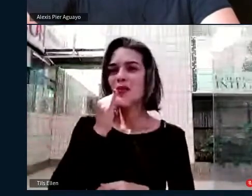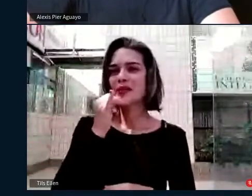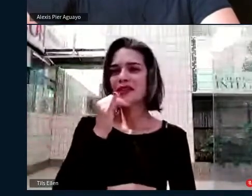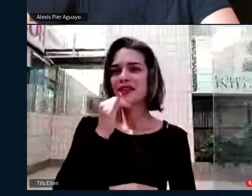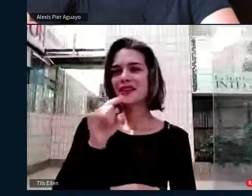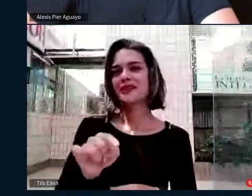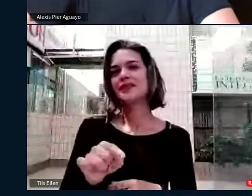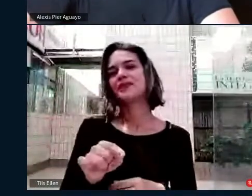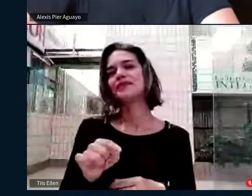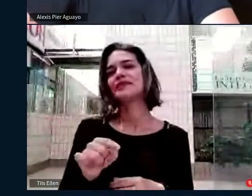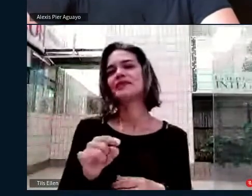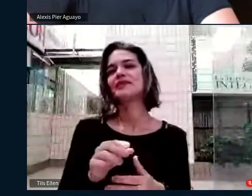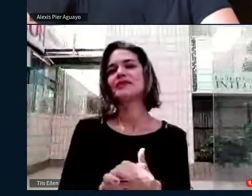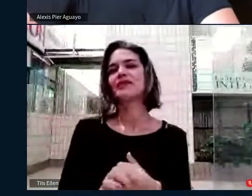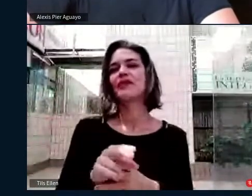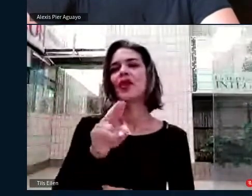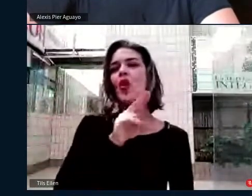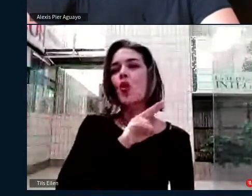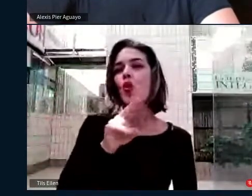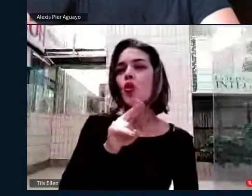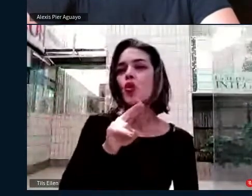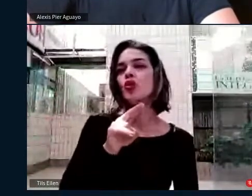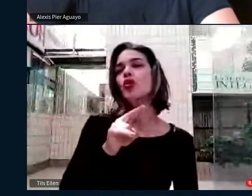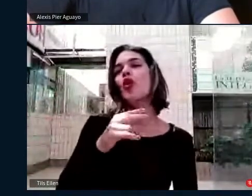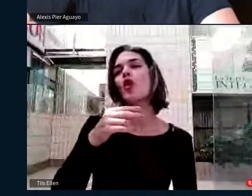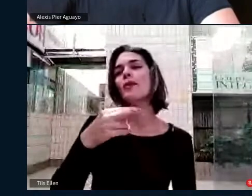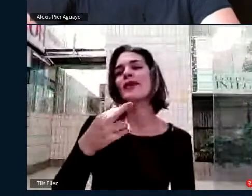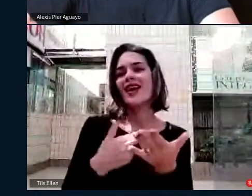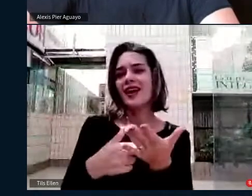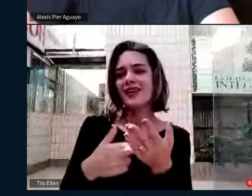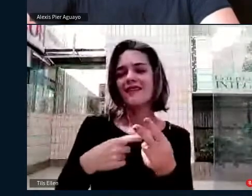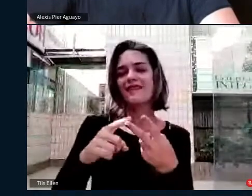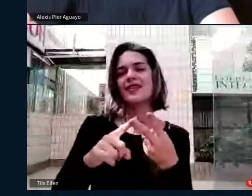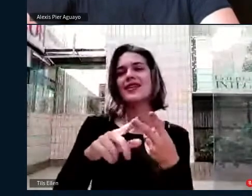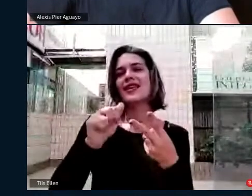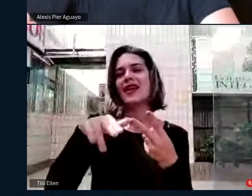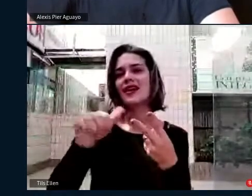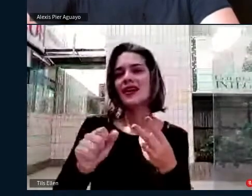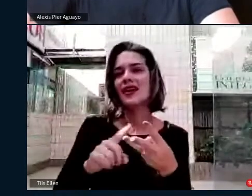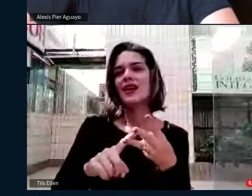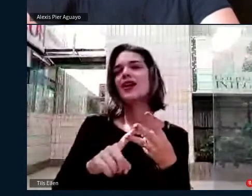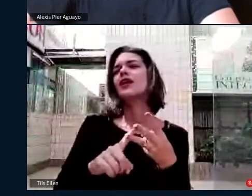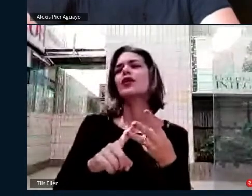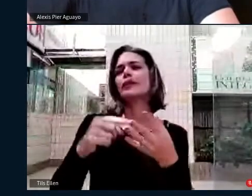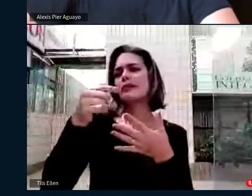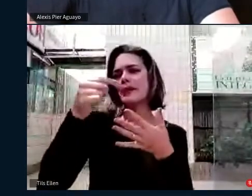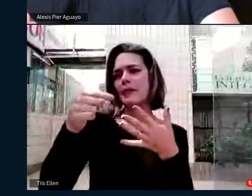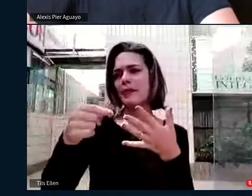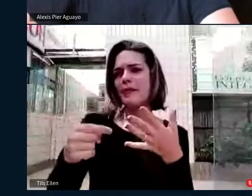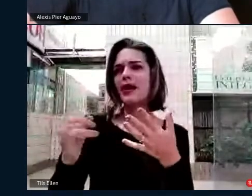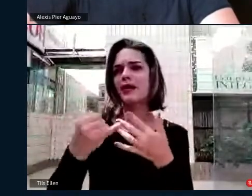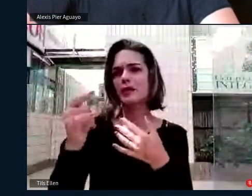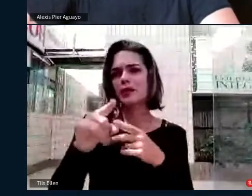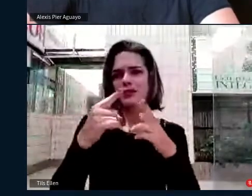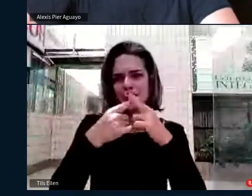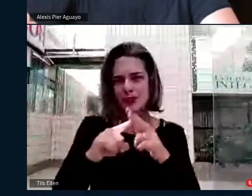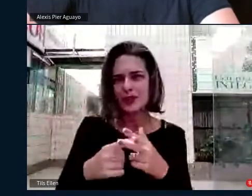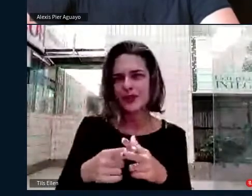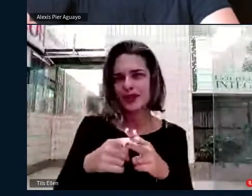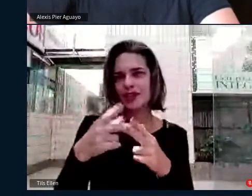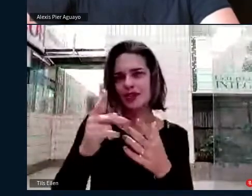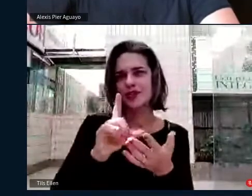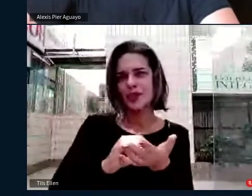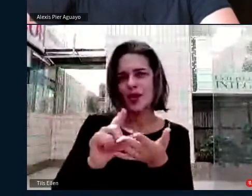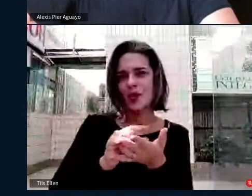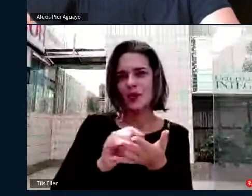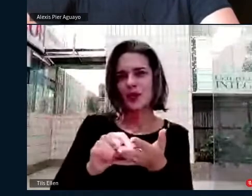marcação do nome do periódico, página, ano, volume, algumas referências, como você já sabe, eu